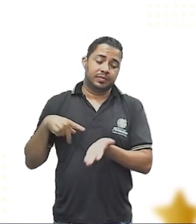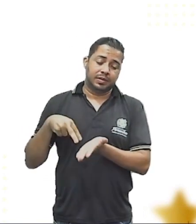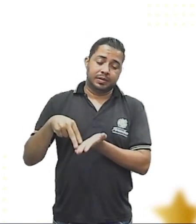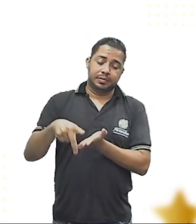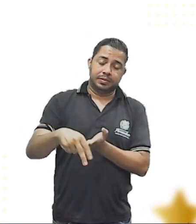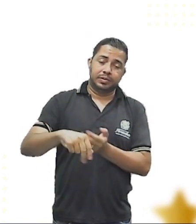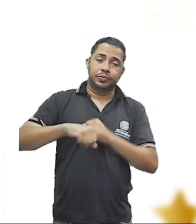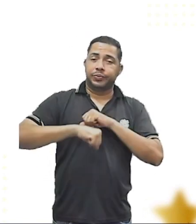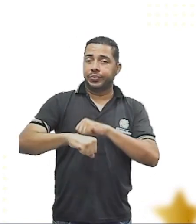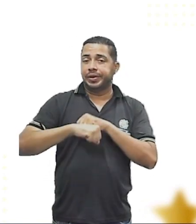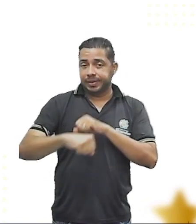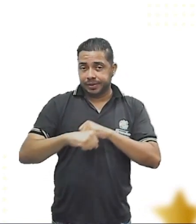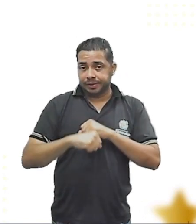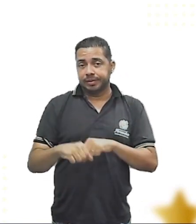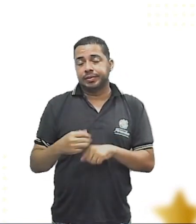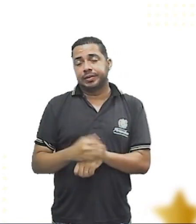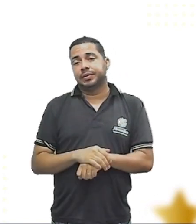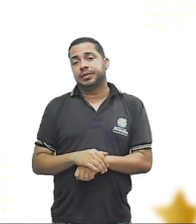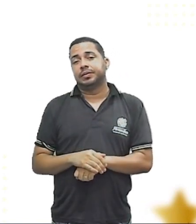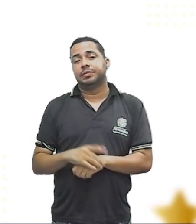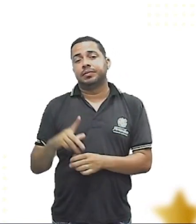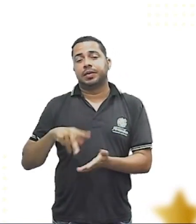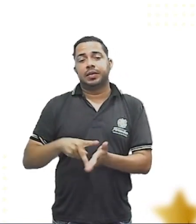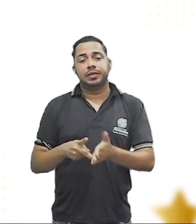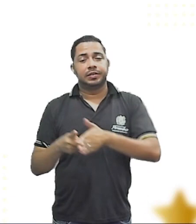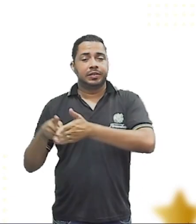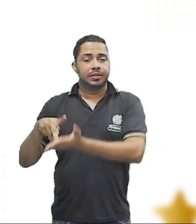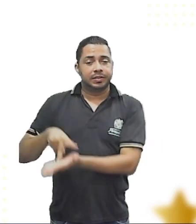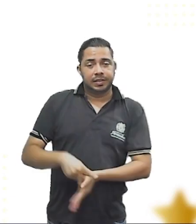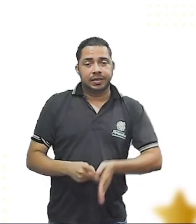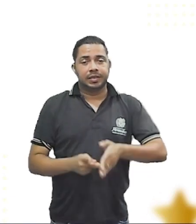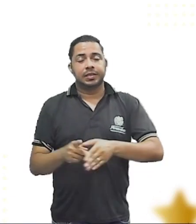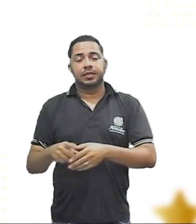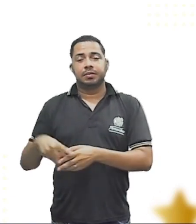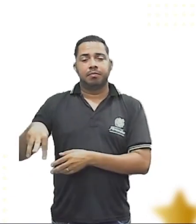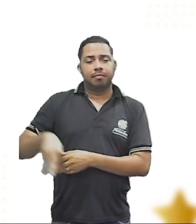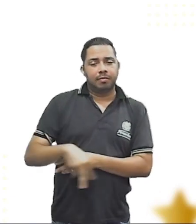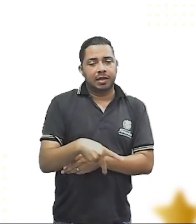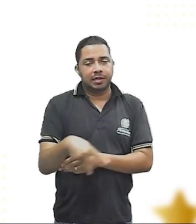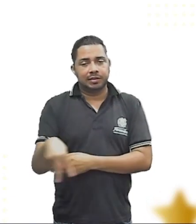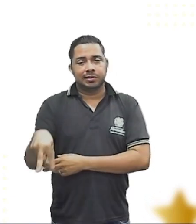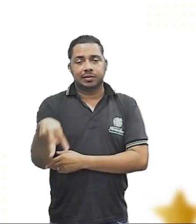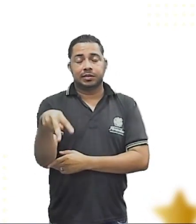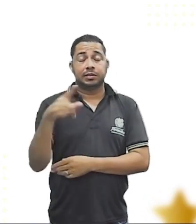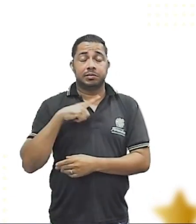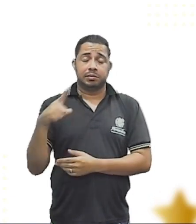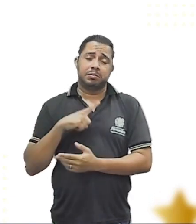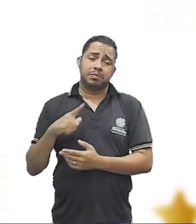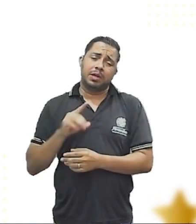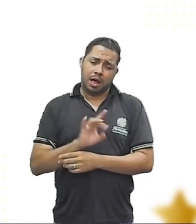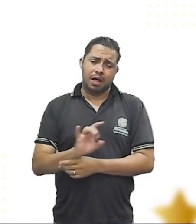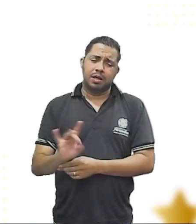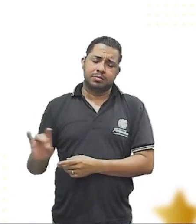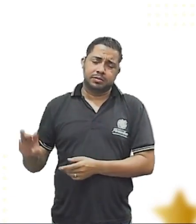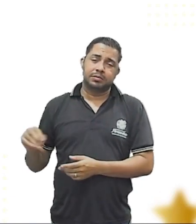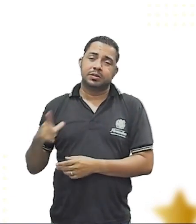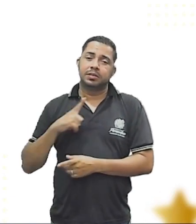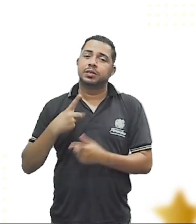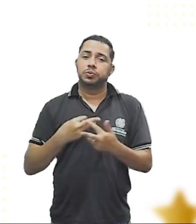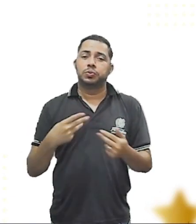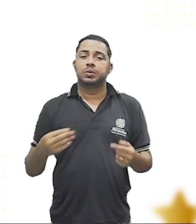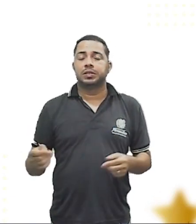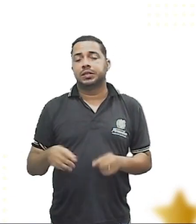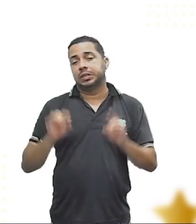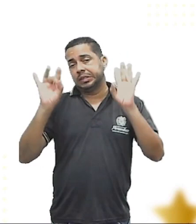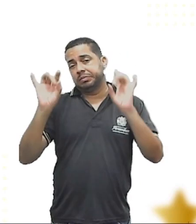para correr, para praticar skate, patins. Então, são segmentações que cada um vai ter coisas